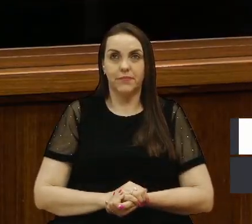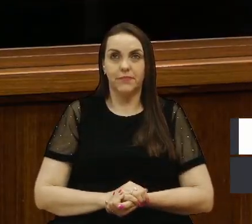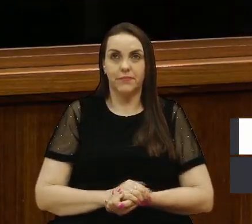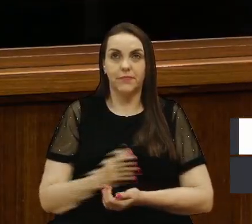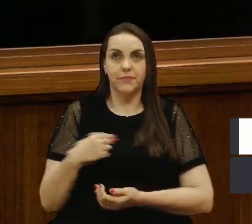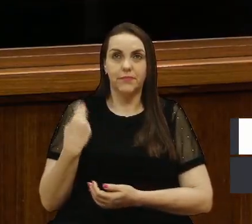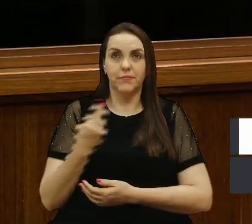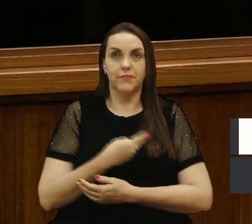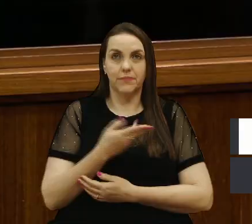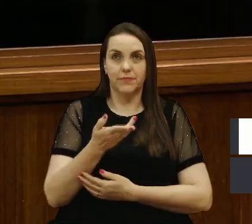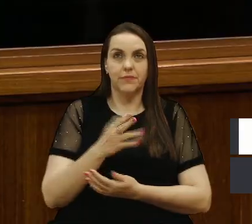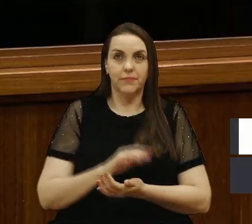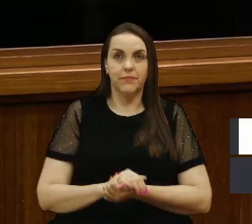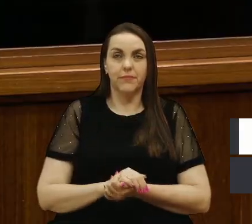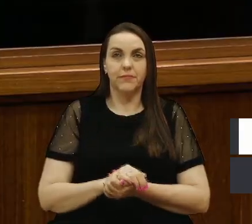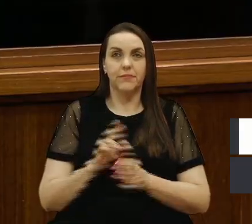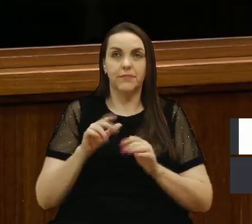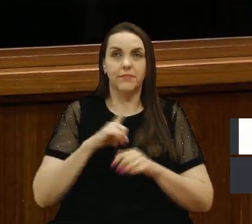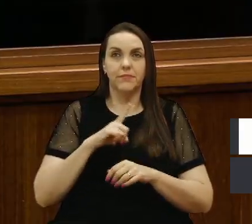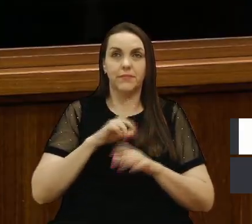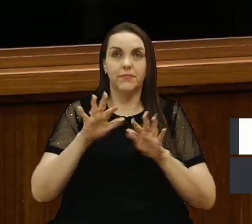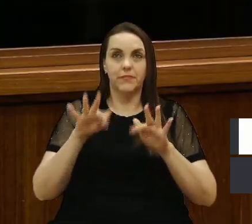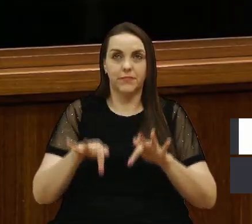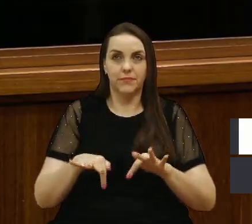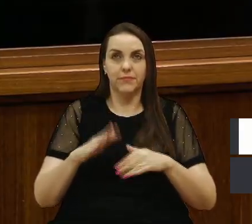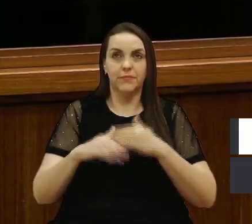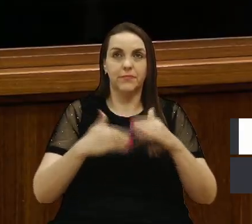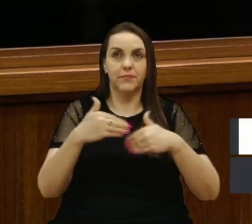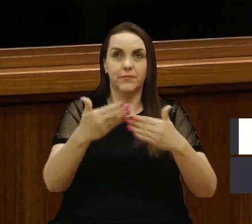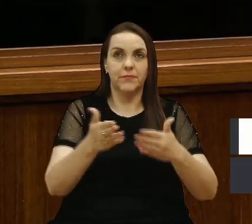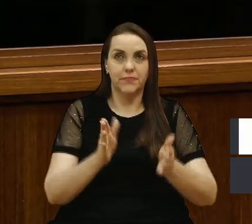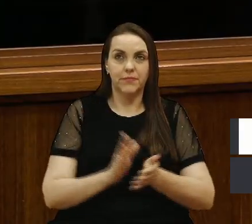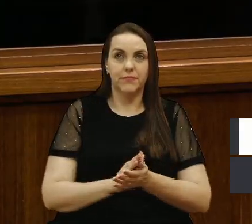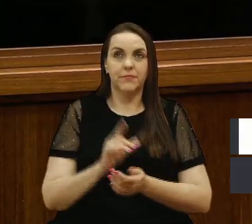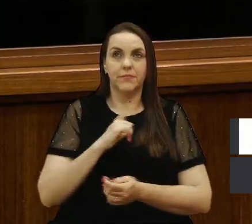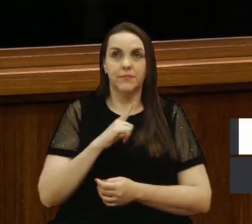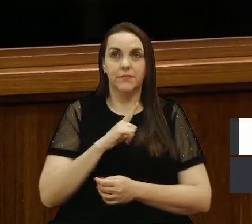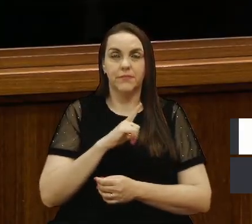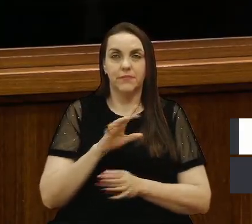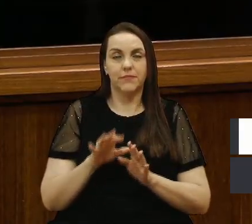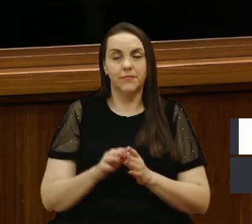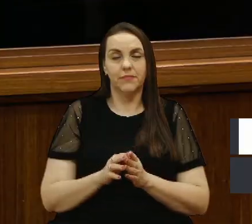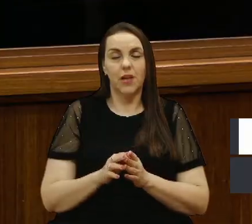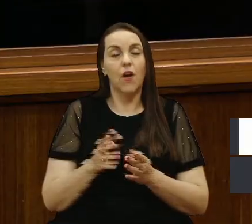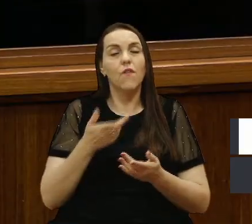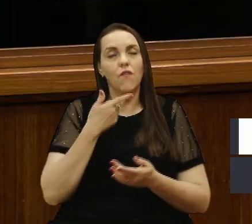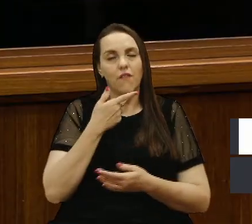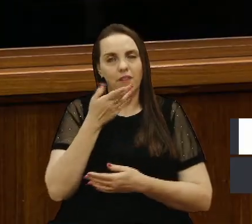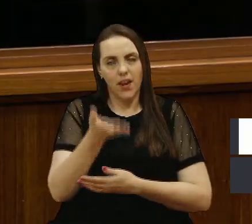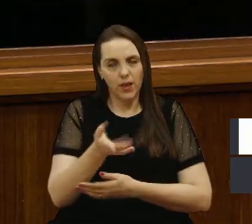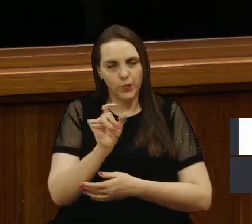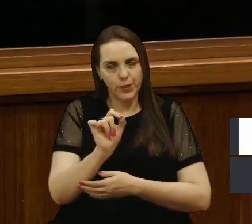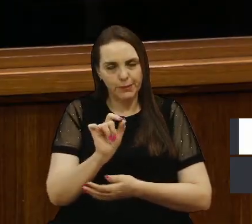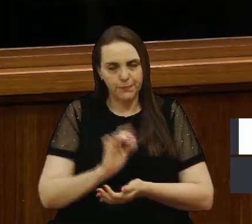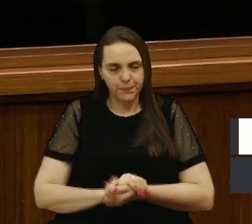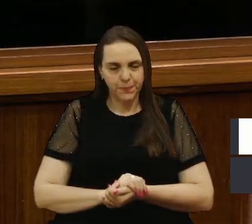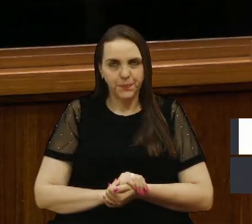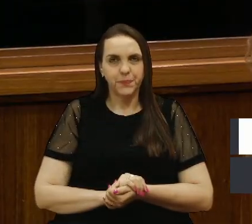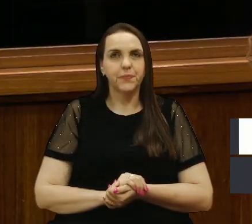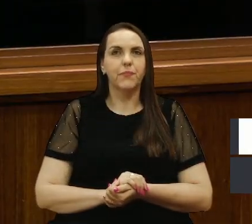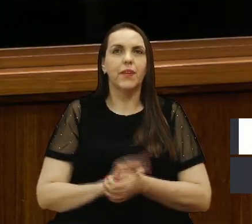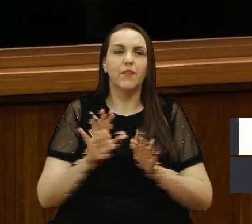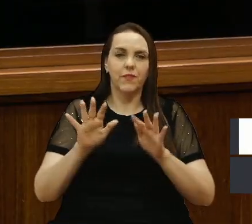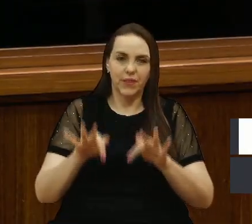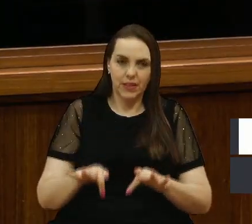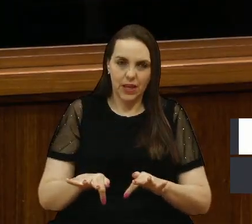e tivemos o fim do processo de escravização, foi falado que isso